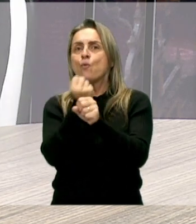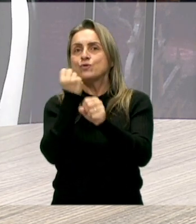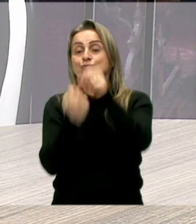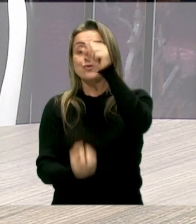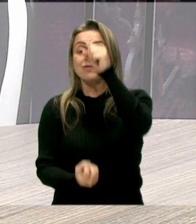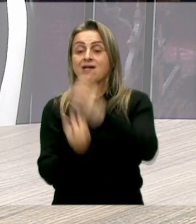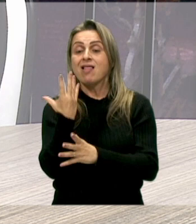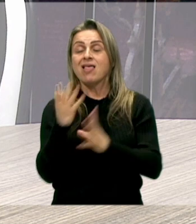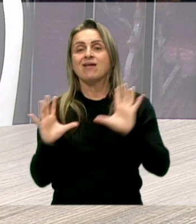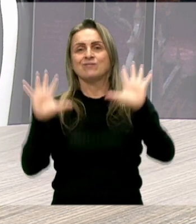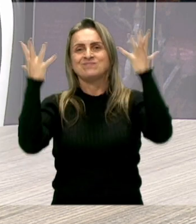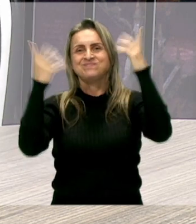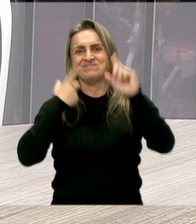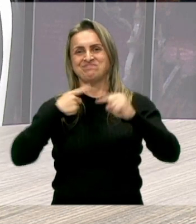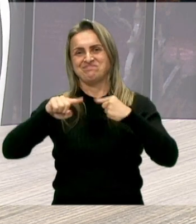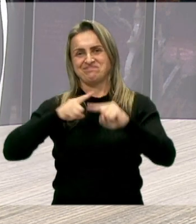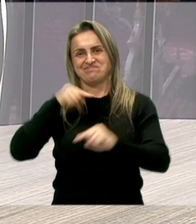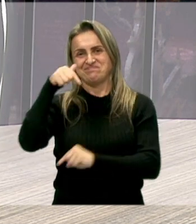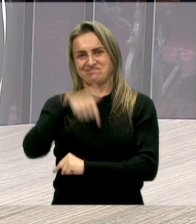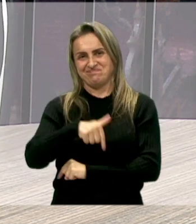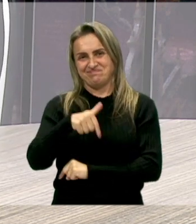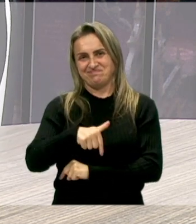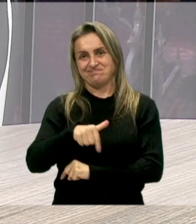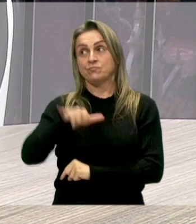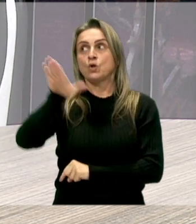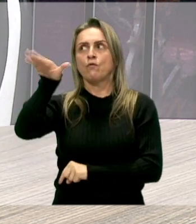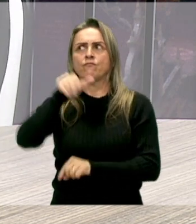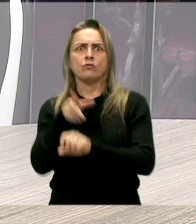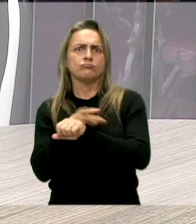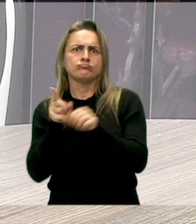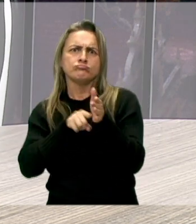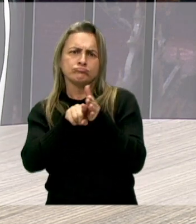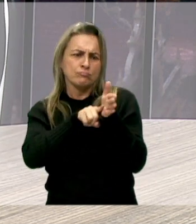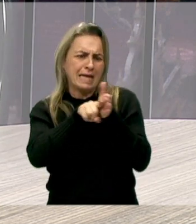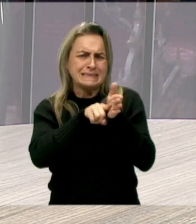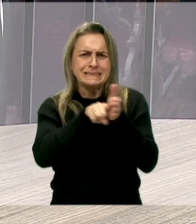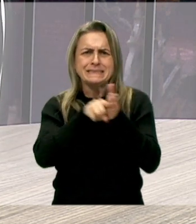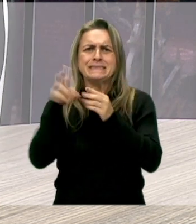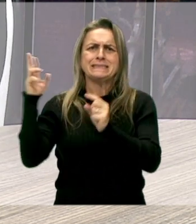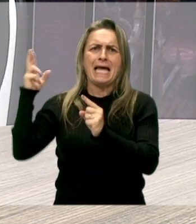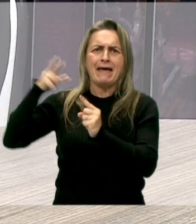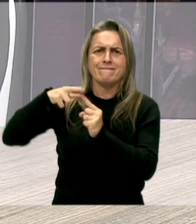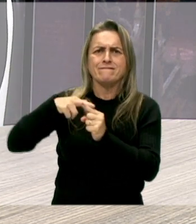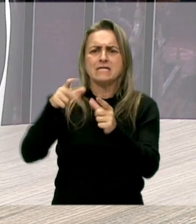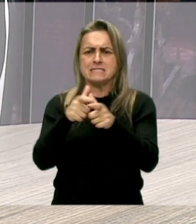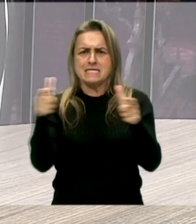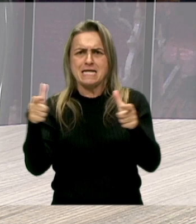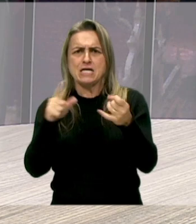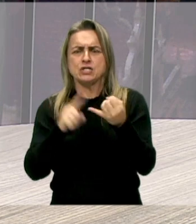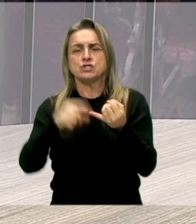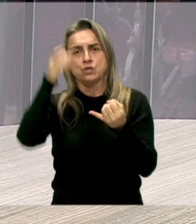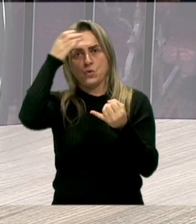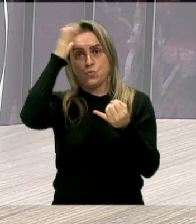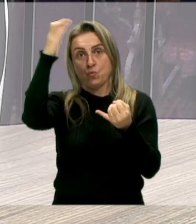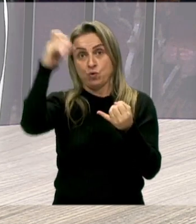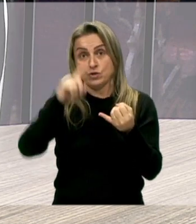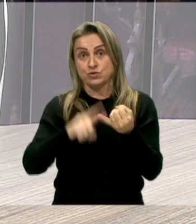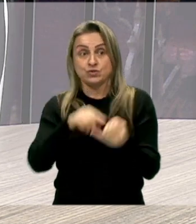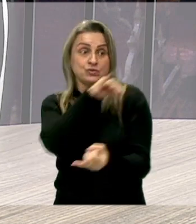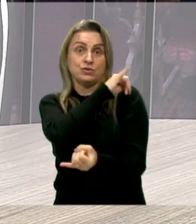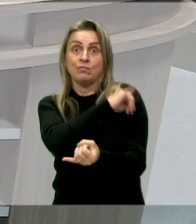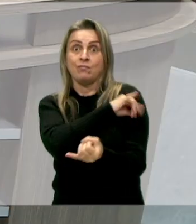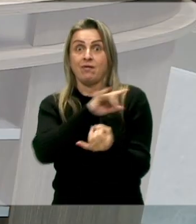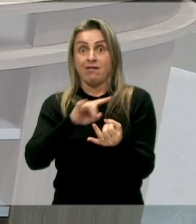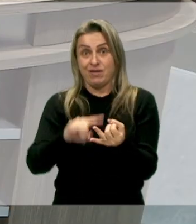então, aqui. Foram atrás de referências grandes, né? Em Curitiba, Rio de Janeiro, a gente teve